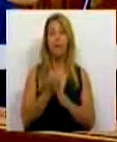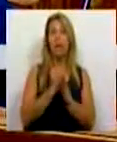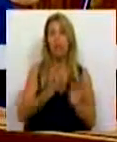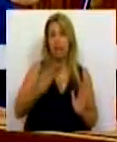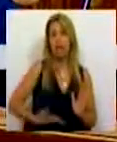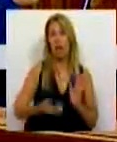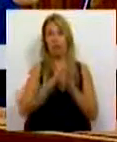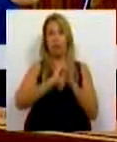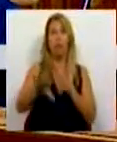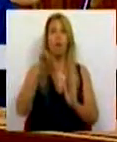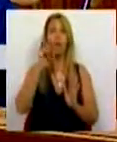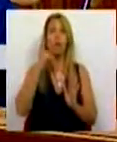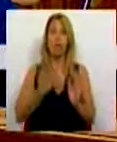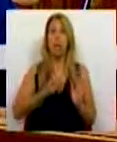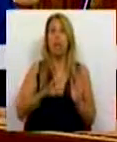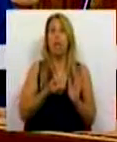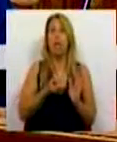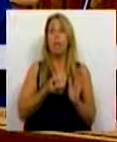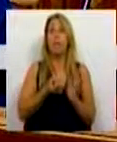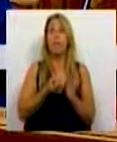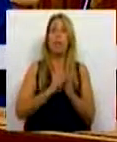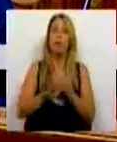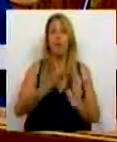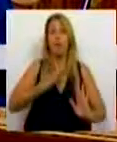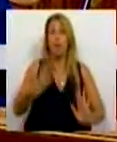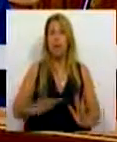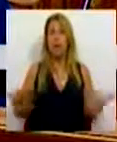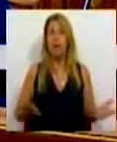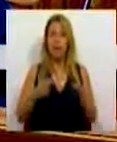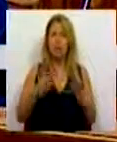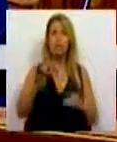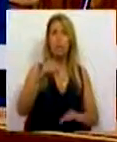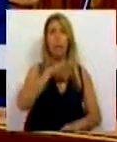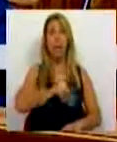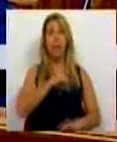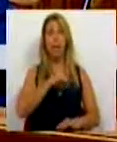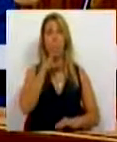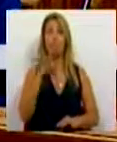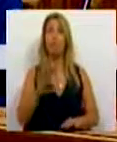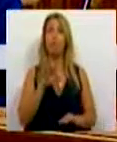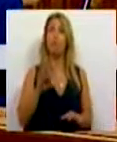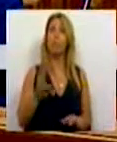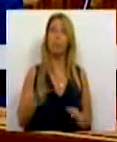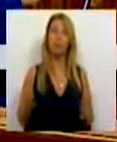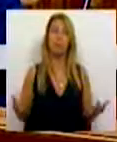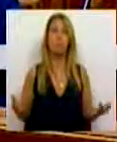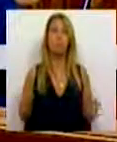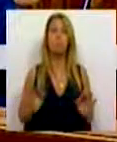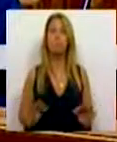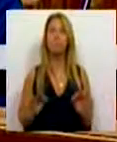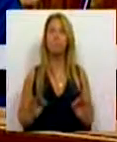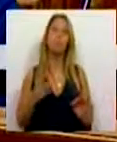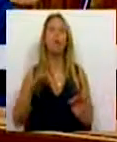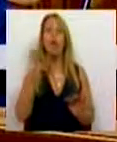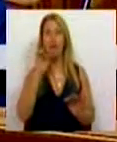direitos, garantir direitos, devolver direitos e devolver os rendimentos das famílias, que é um dado super